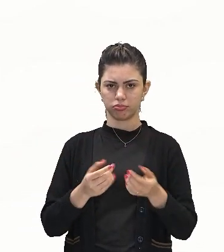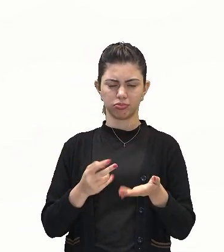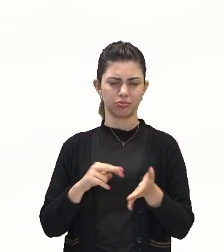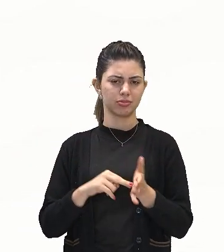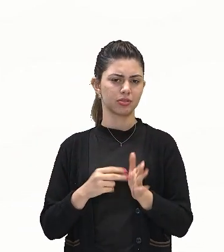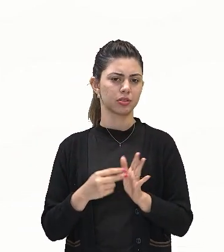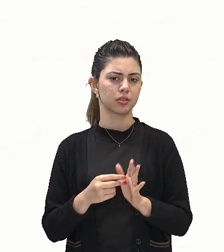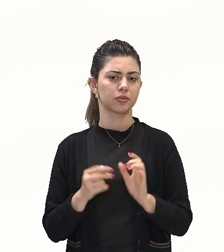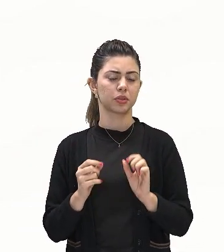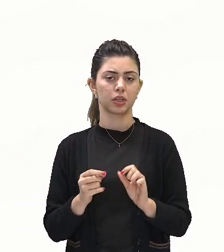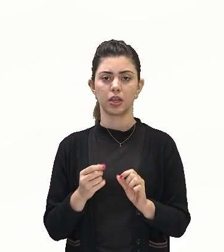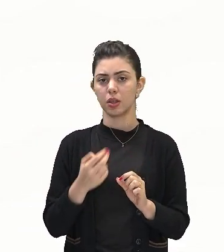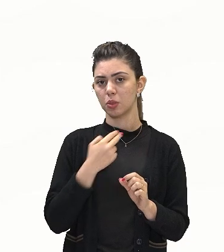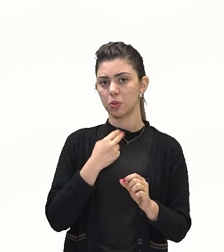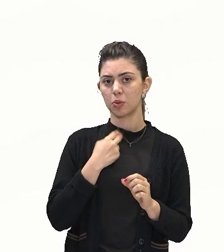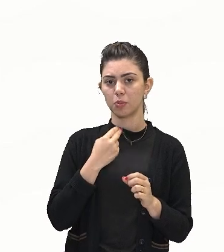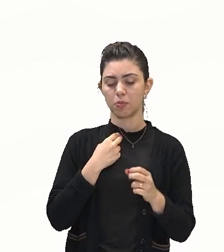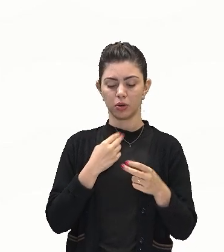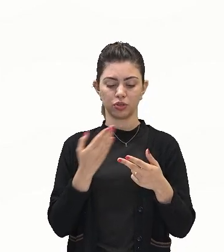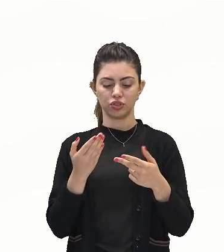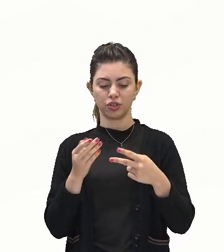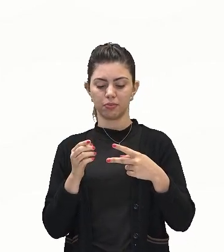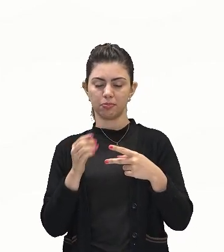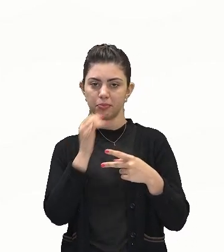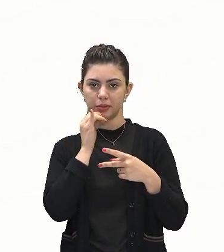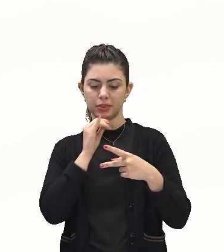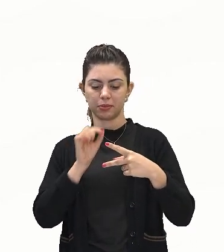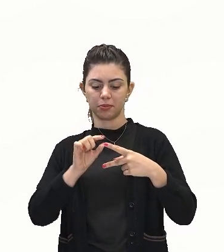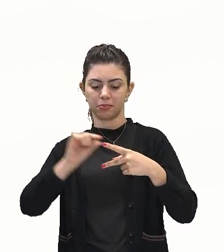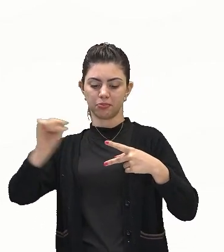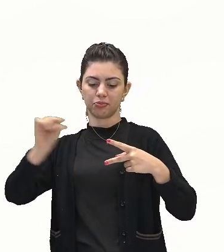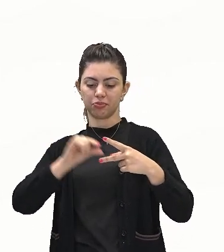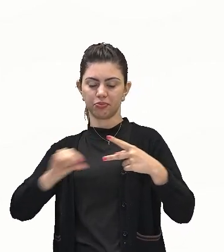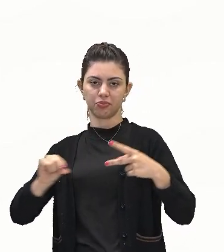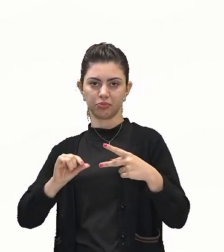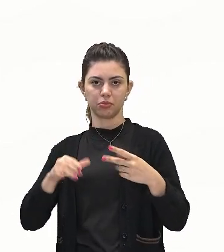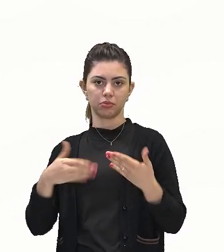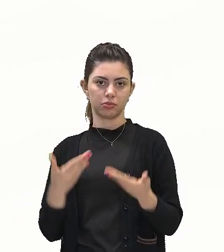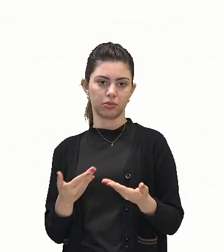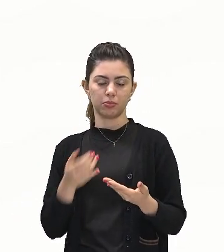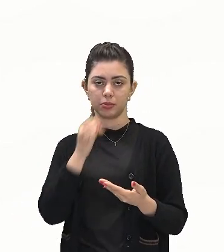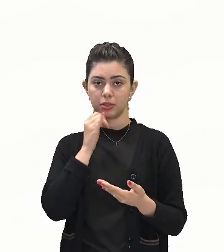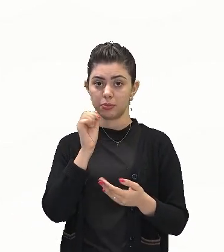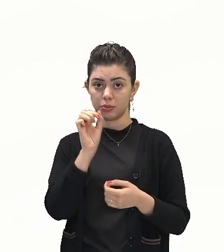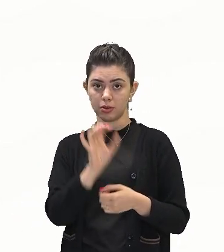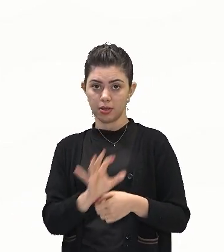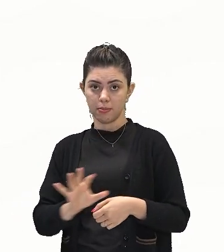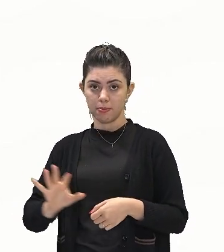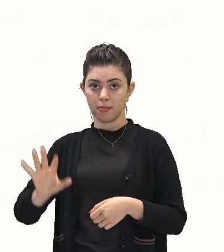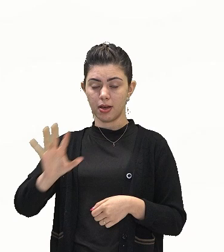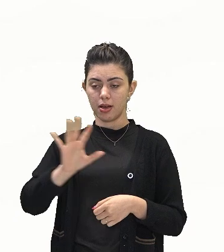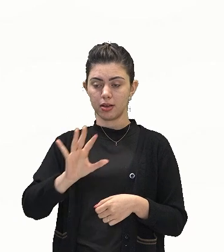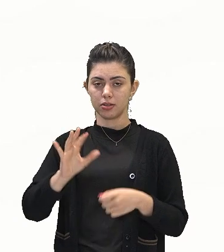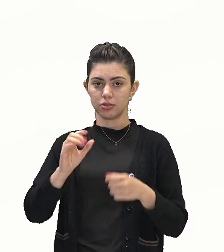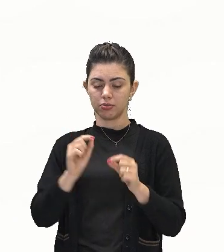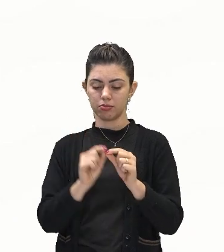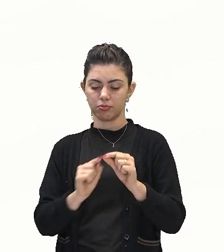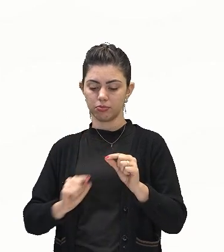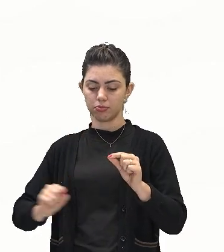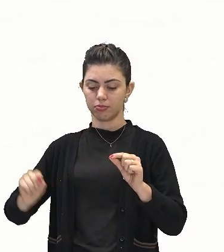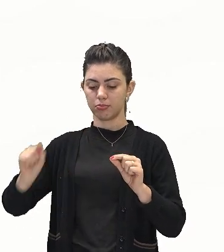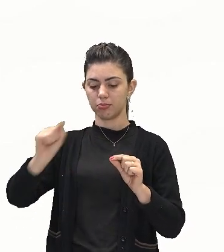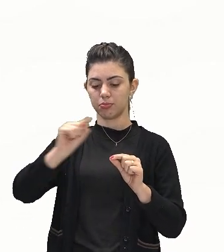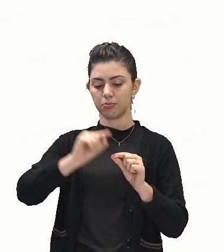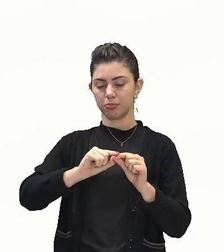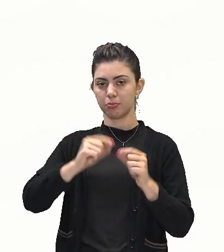ter nenhuma pontinha solta, tá? Ali onde a figura começa, ela precisa terminar. Tudo